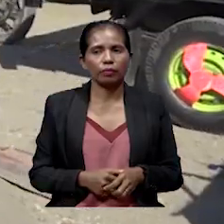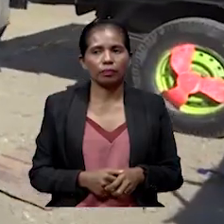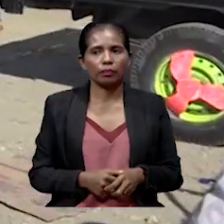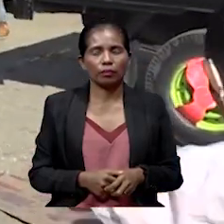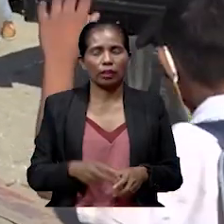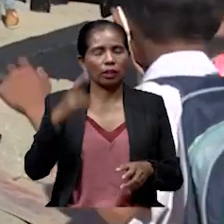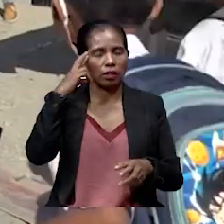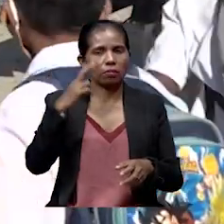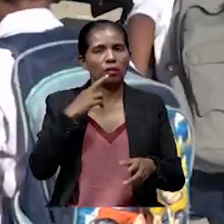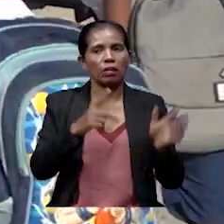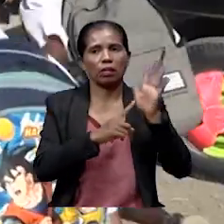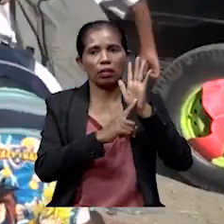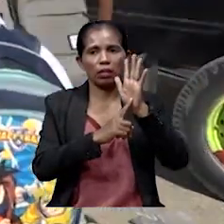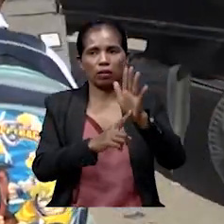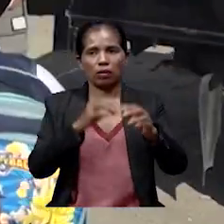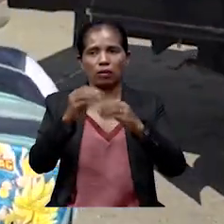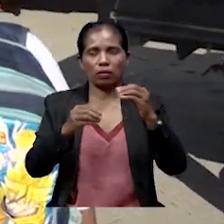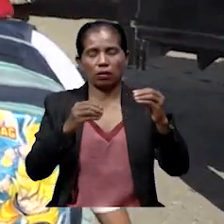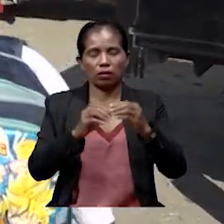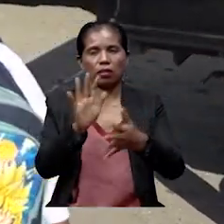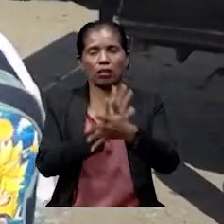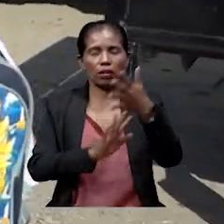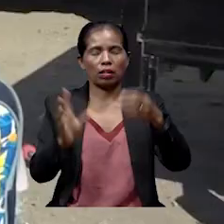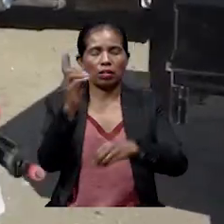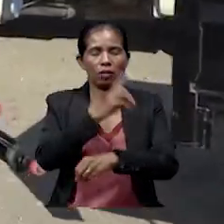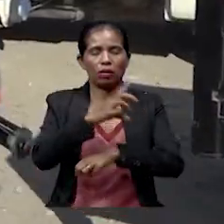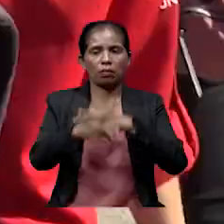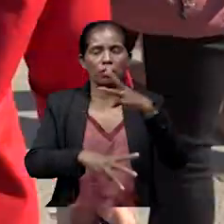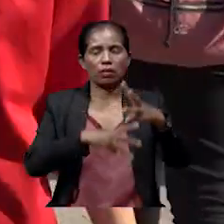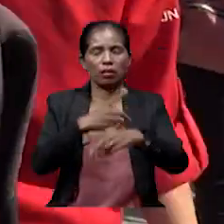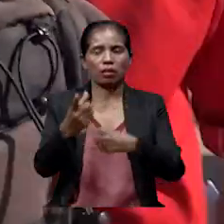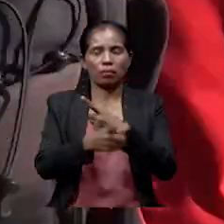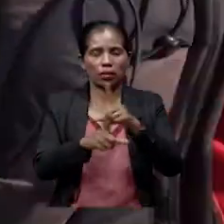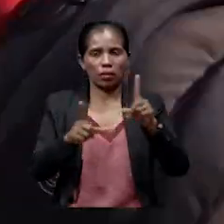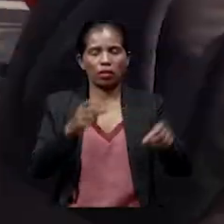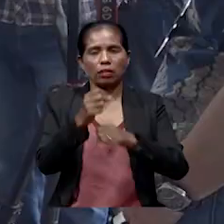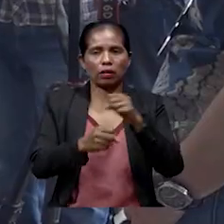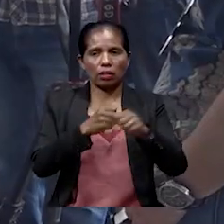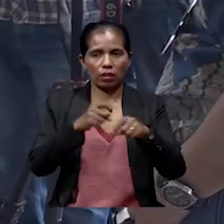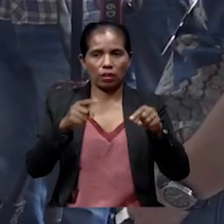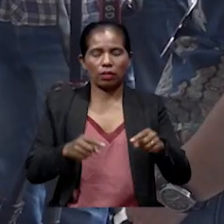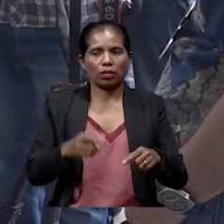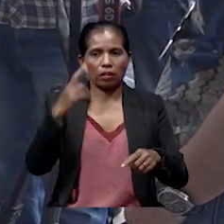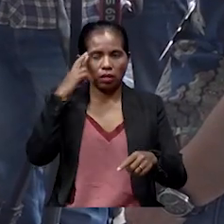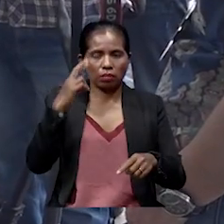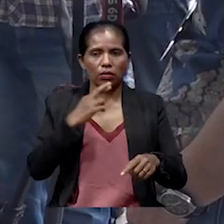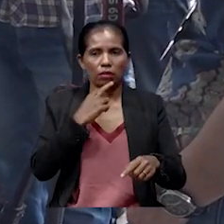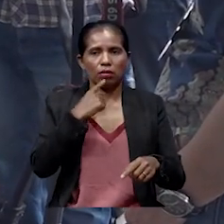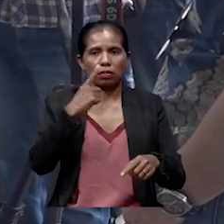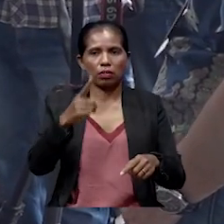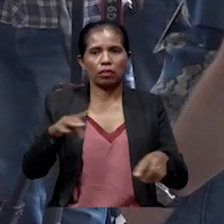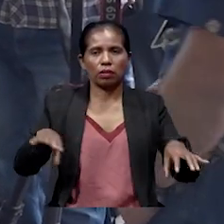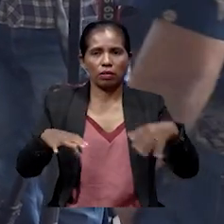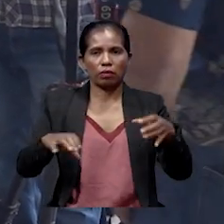Zera Muzorta ratou questão ne relaciona com a comemoração Loran Mundial Liberdade Imprensa Tinanem. Ramuzorta teten liu si